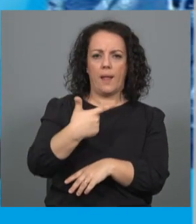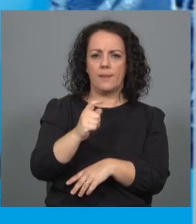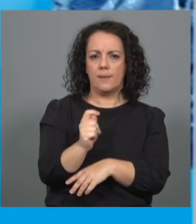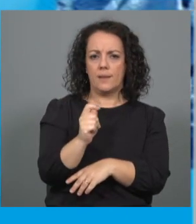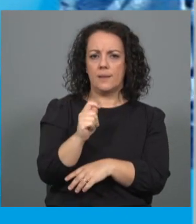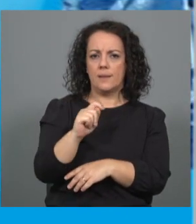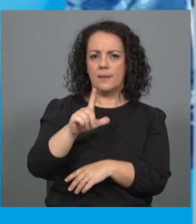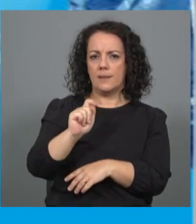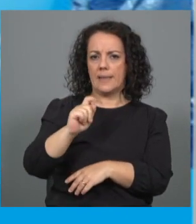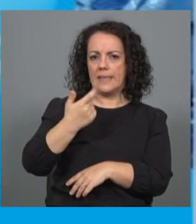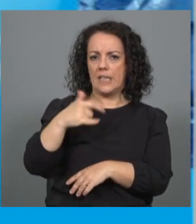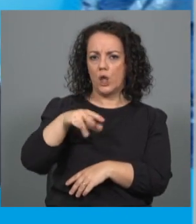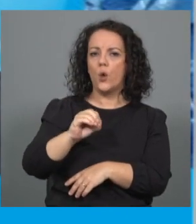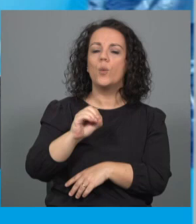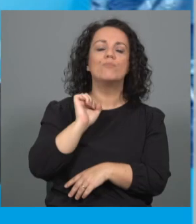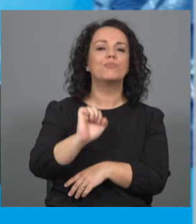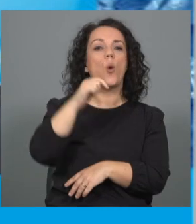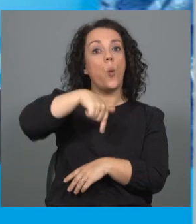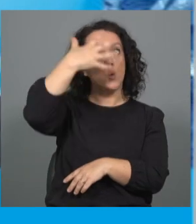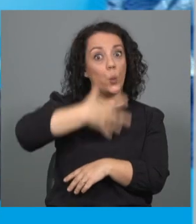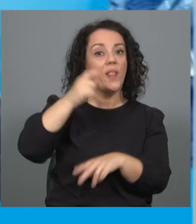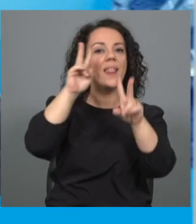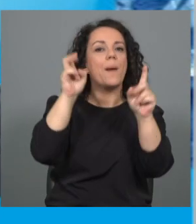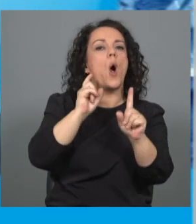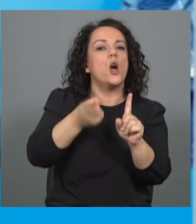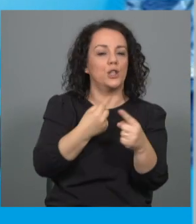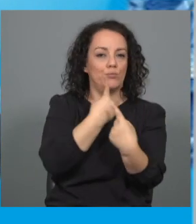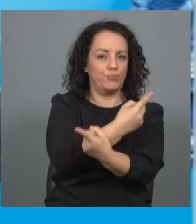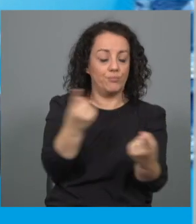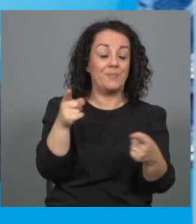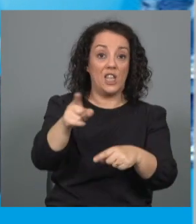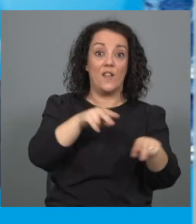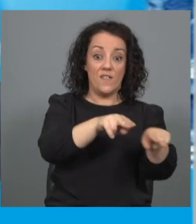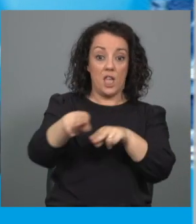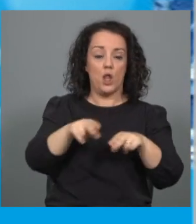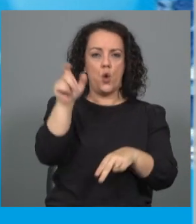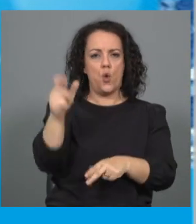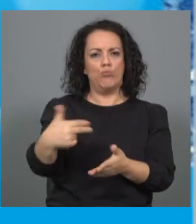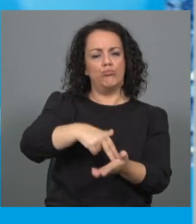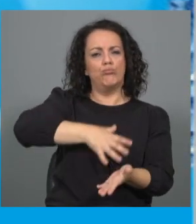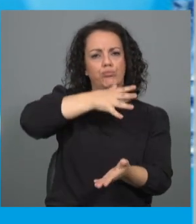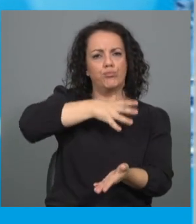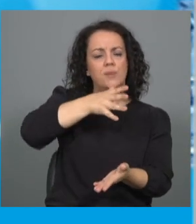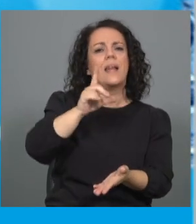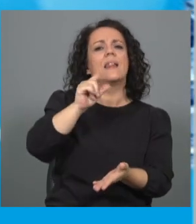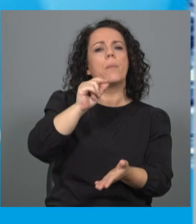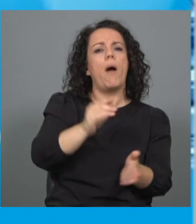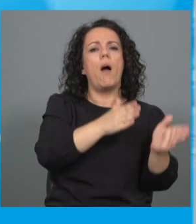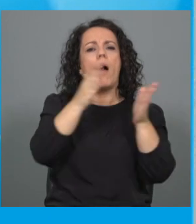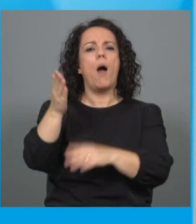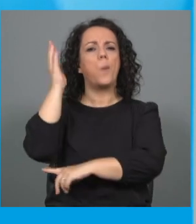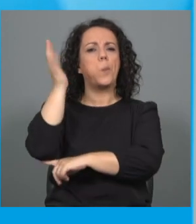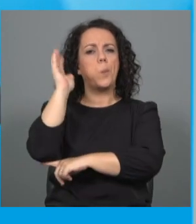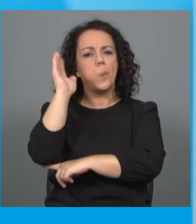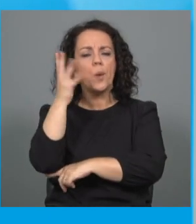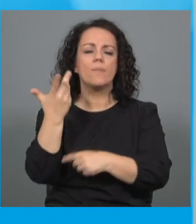à temática de cada dia. Haverá ter vídeo com testemunho, mas depois aparece os webinars ou as vigílias de